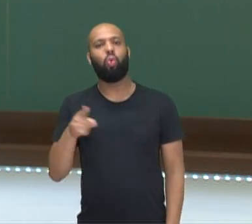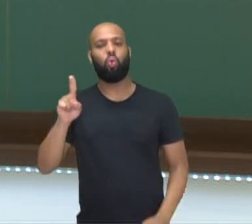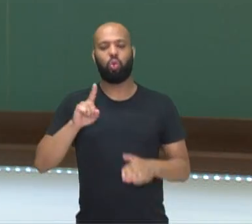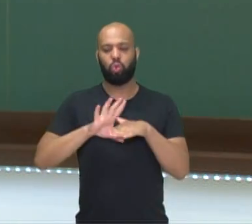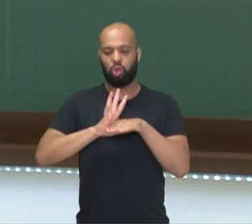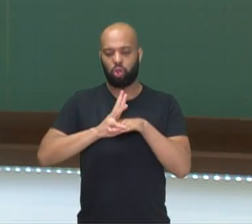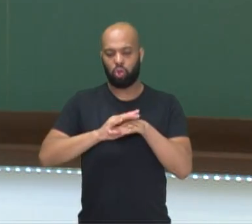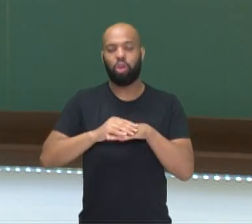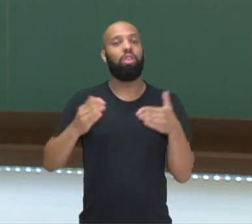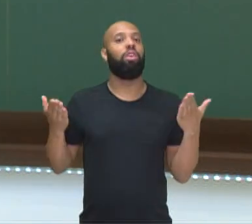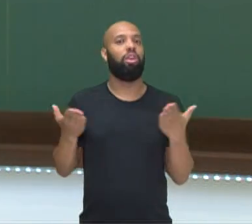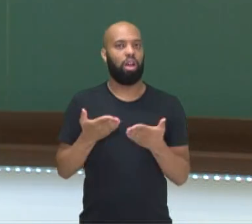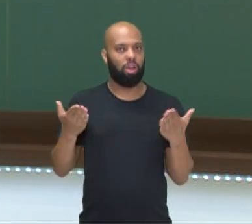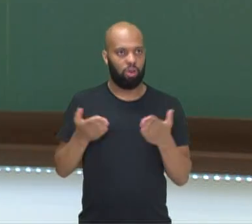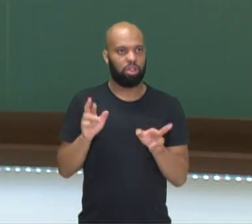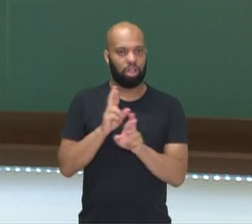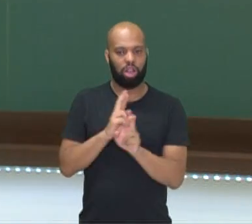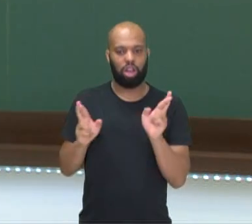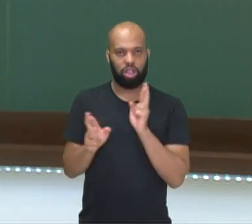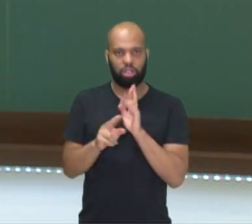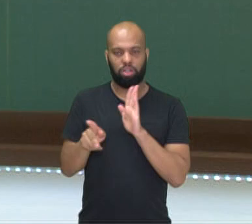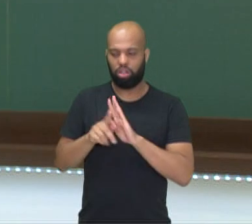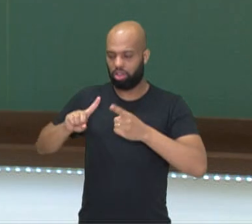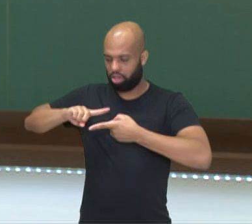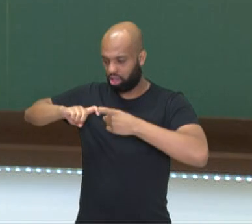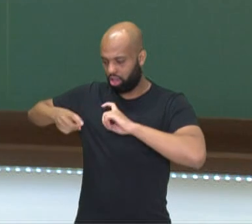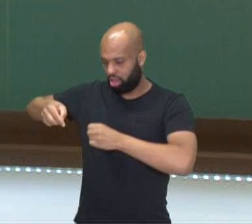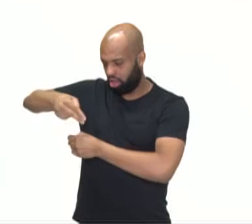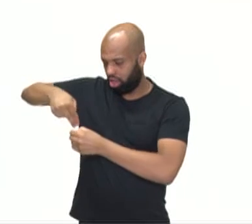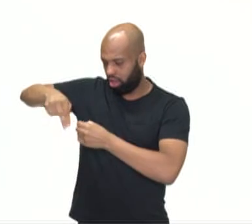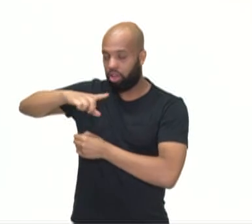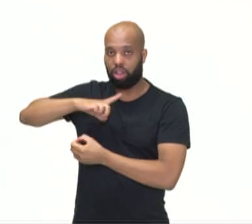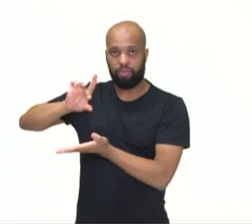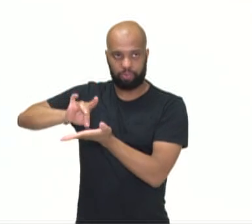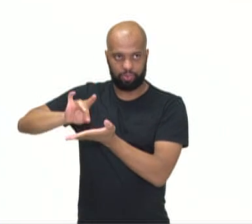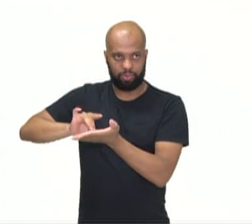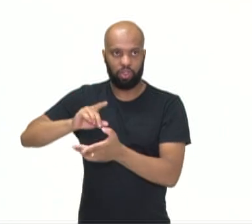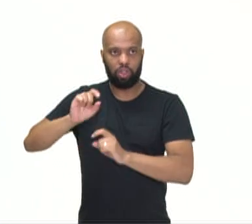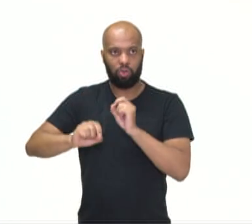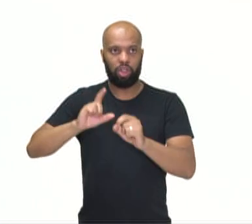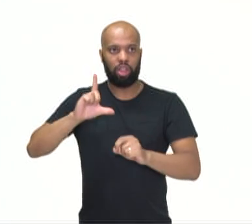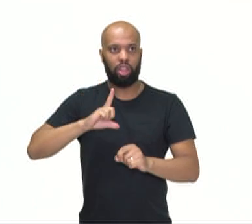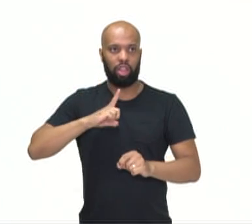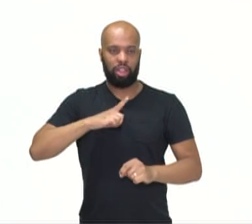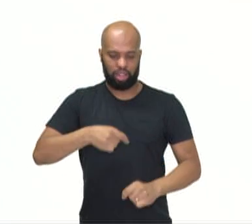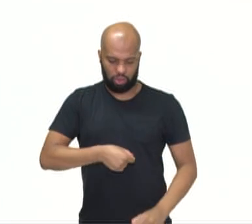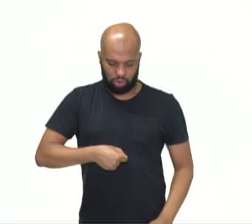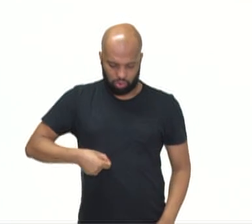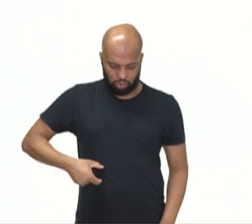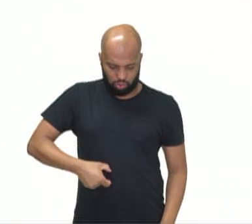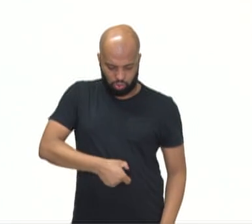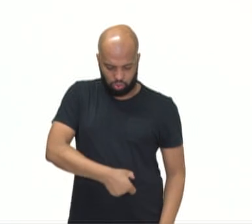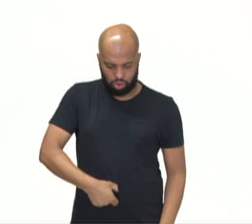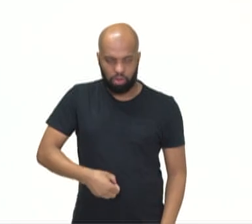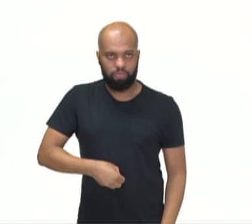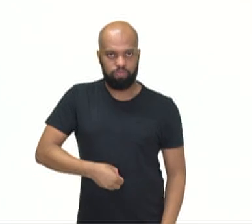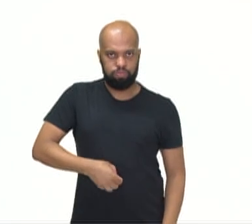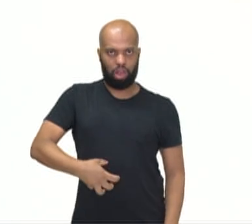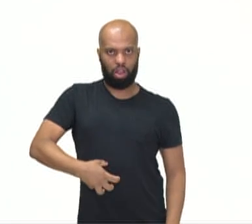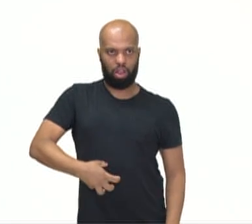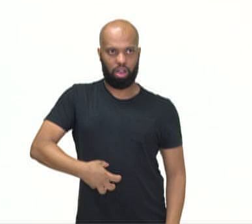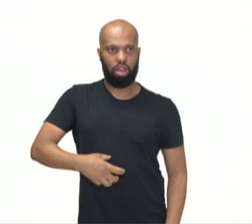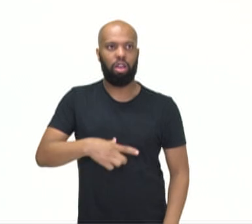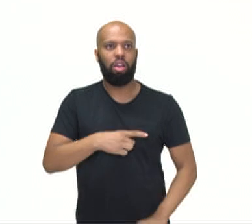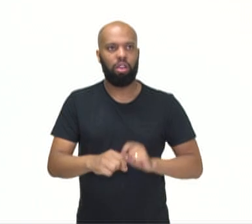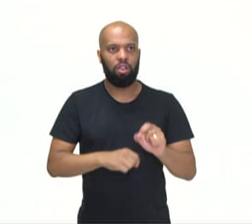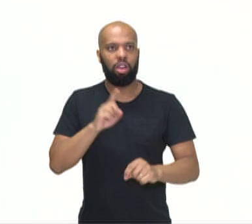doença associada a protozoários. É uma infecção no intestino, a amebíase, causada